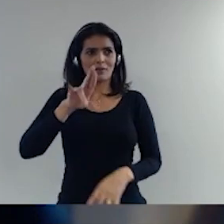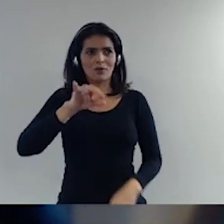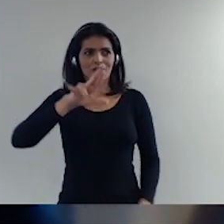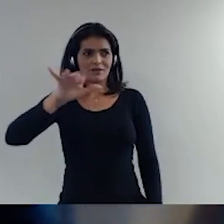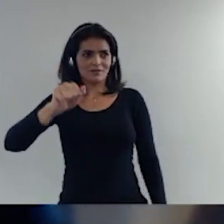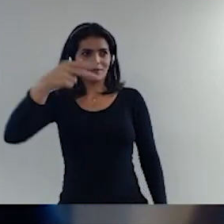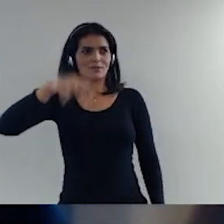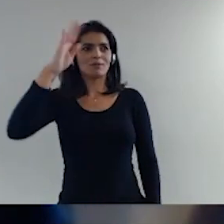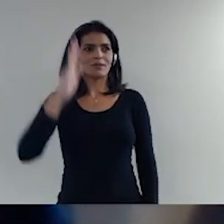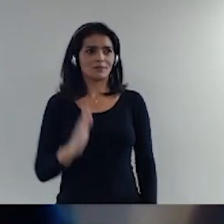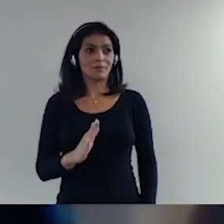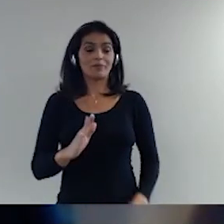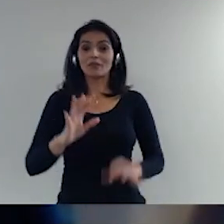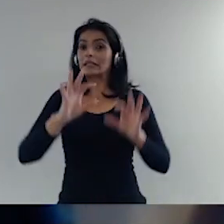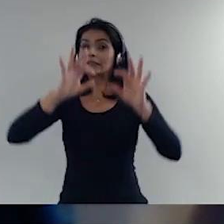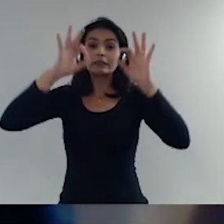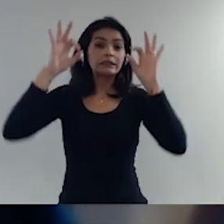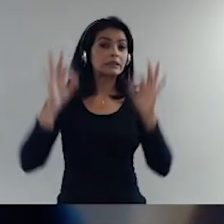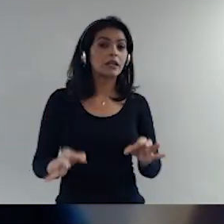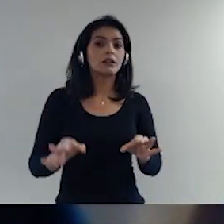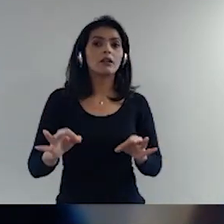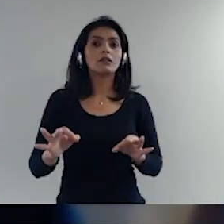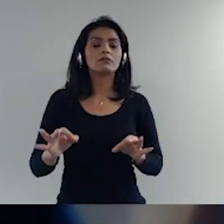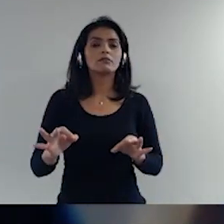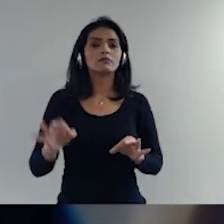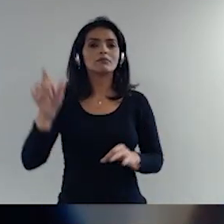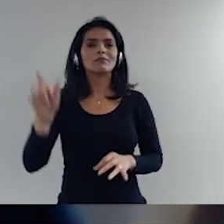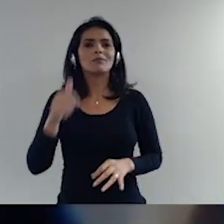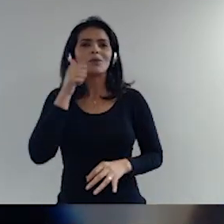certeza de que... Pois não, conselheira?